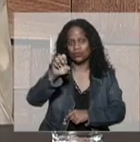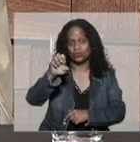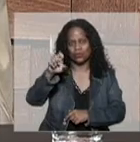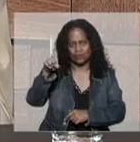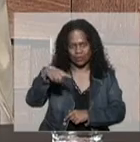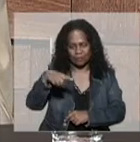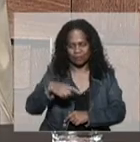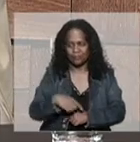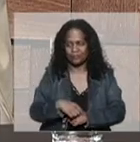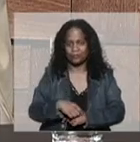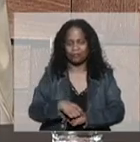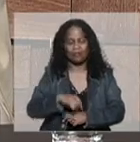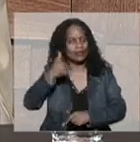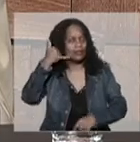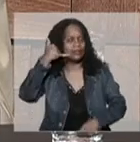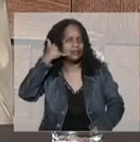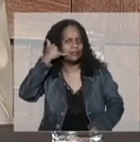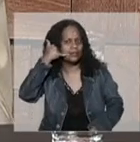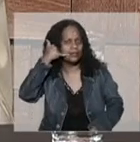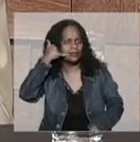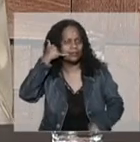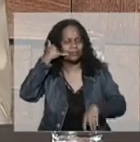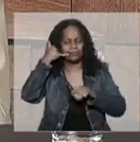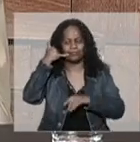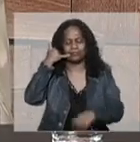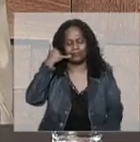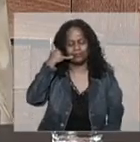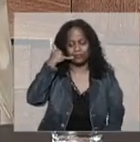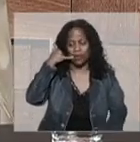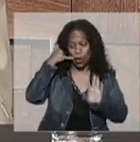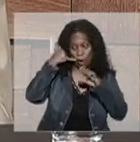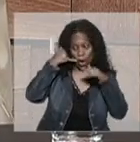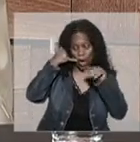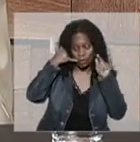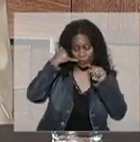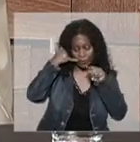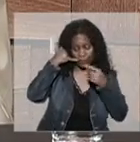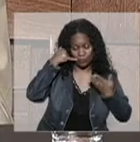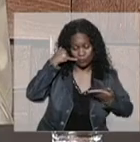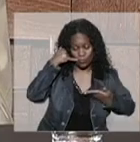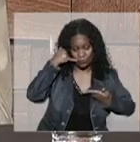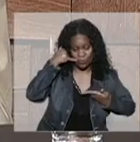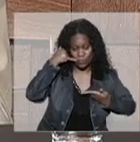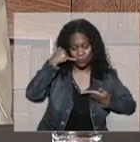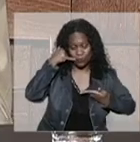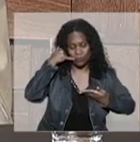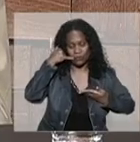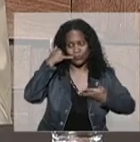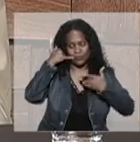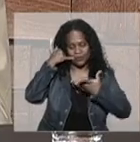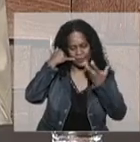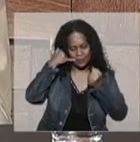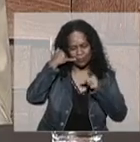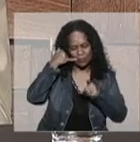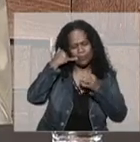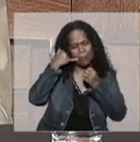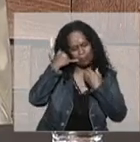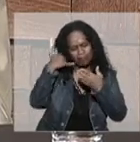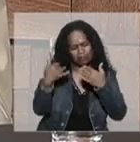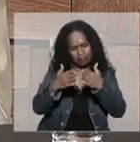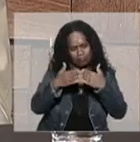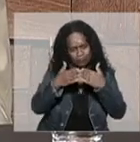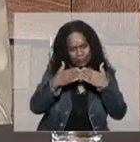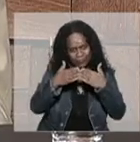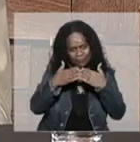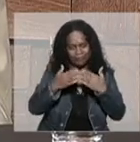doutor, liga para ele, doutor Roque: Zé Cunha, o Mansur vai aí, você recebe ele por gentileza, ele vai